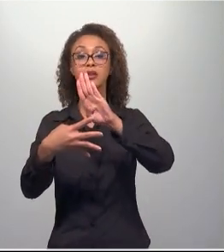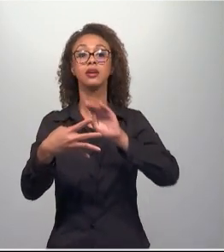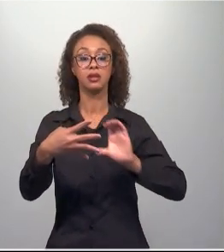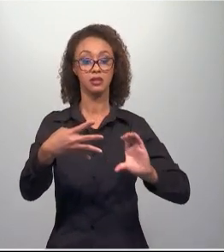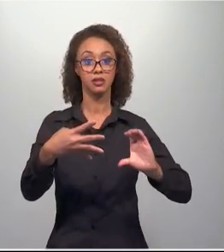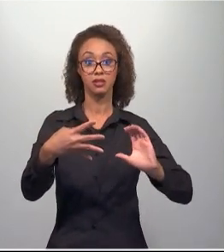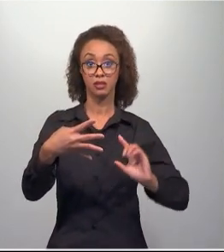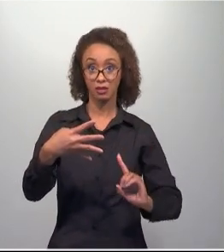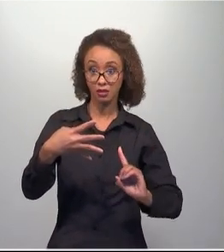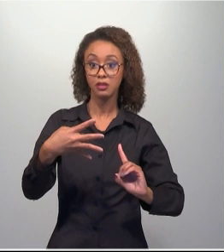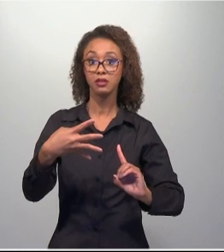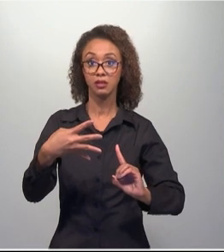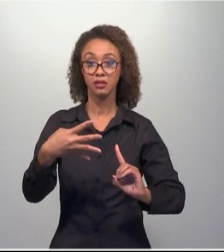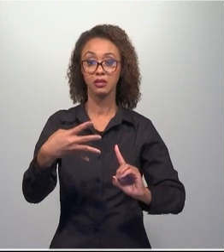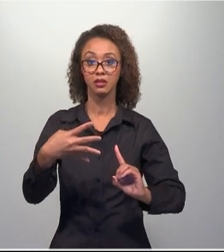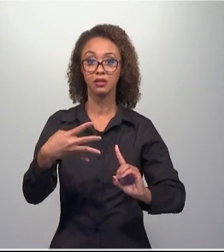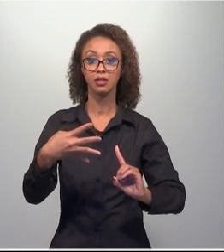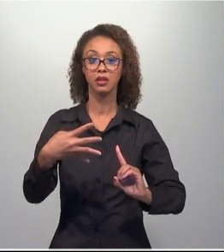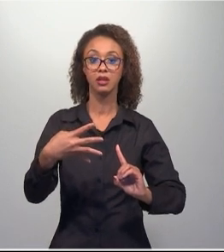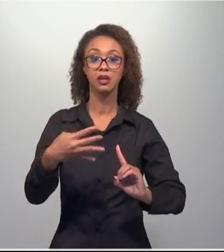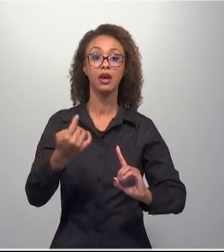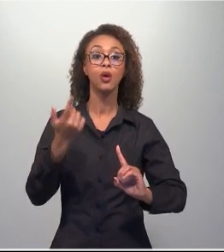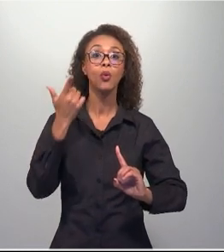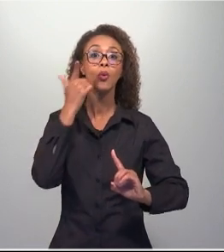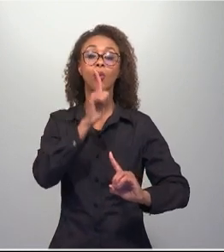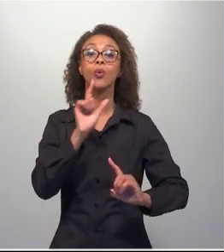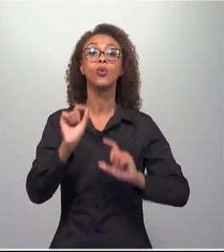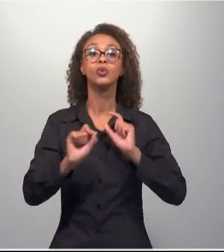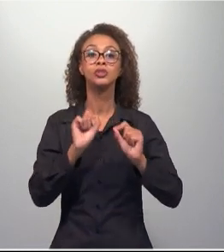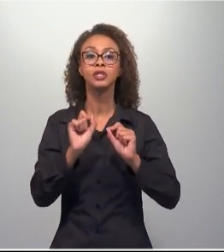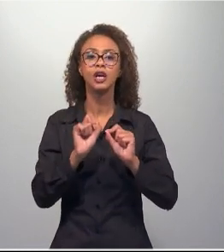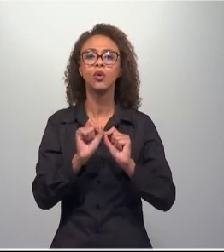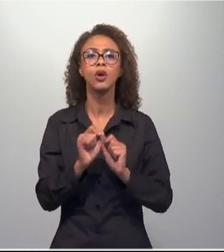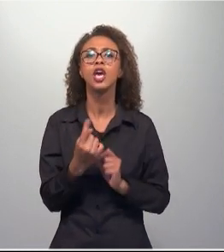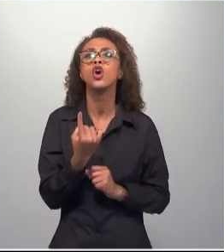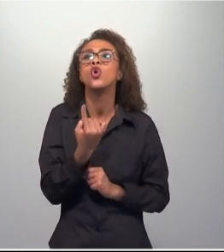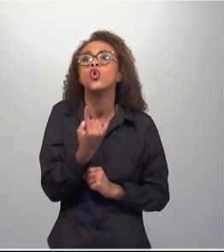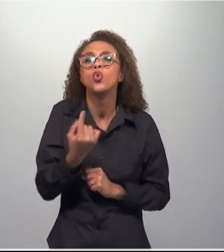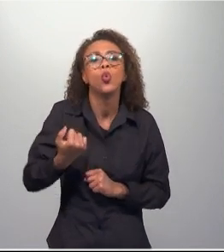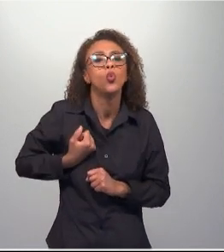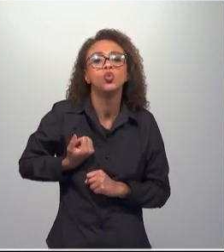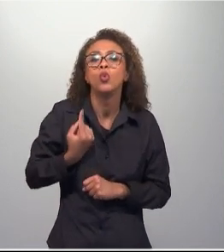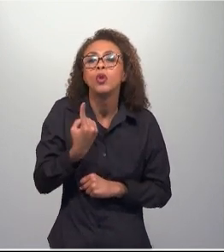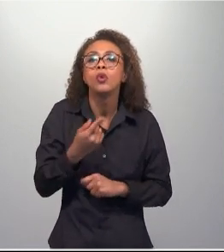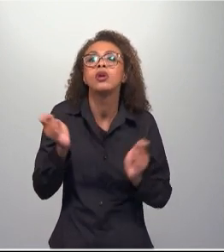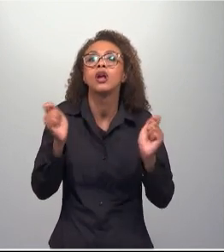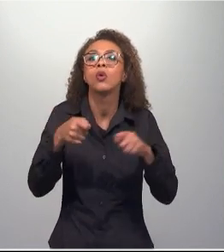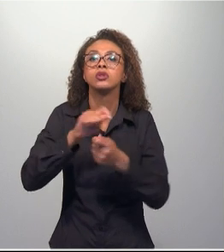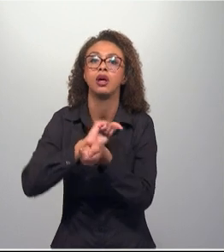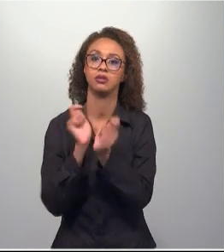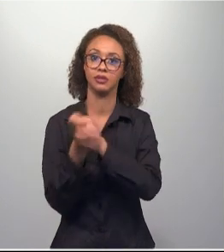a minha função de escrita por uma única variável por exemplo